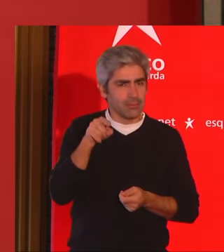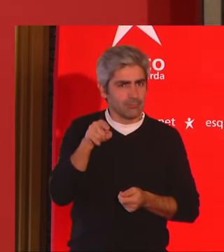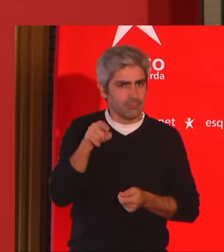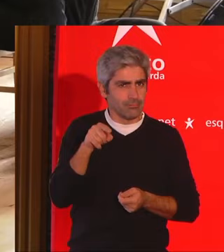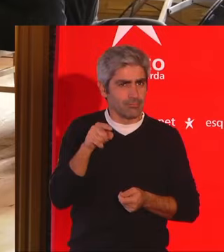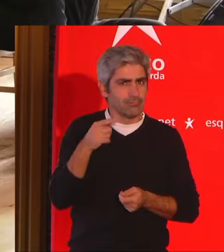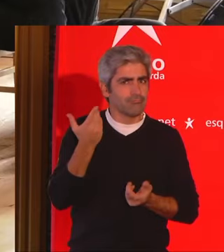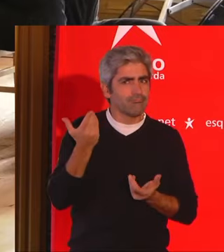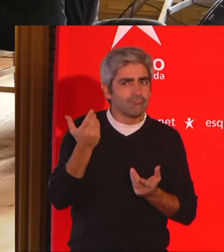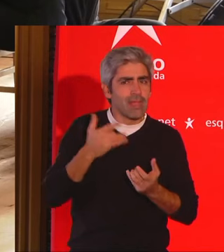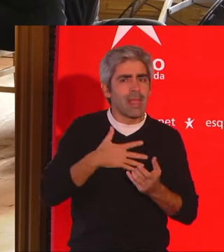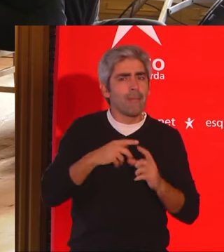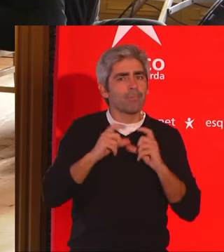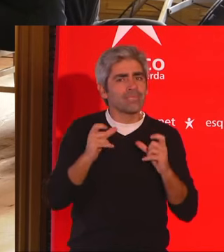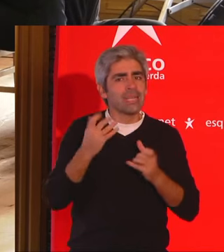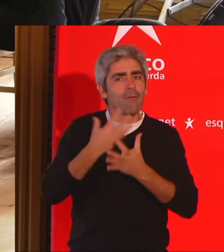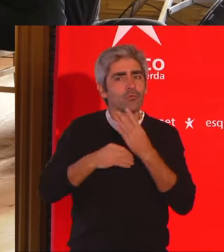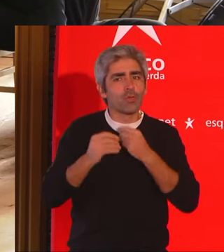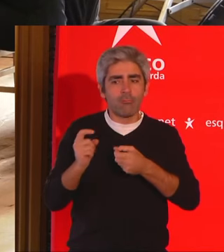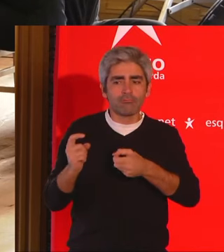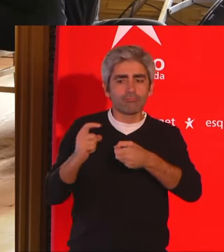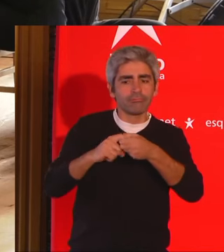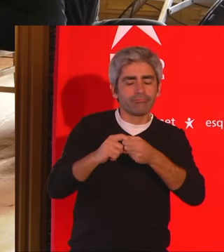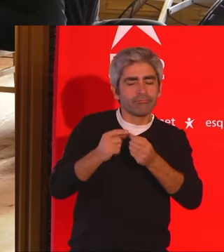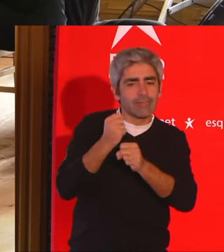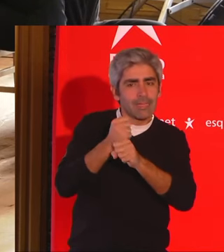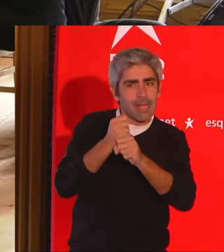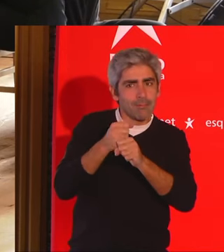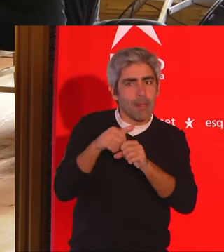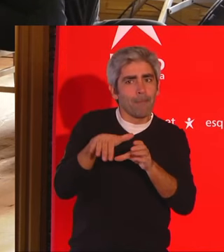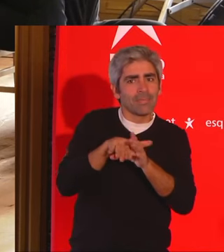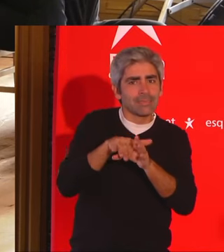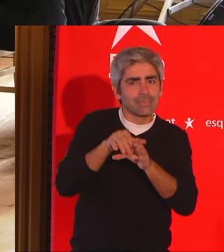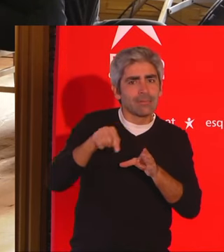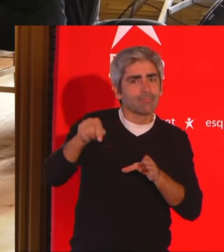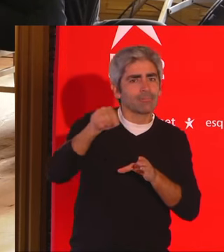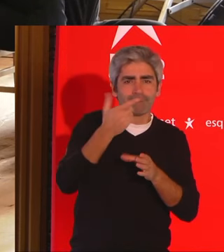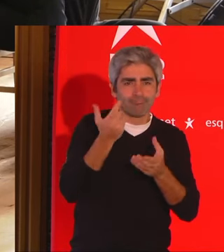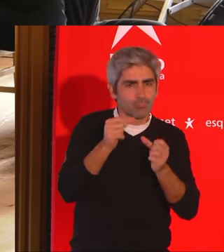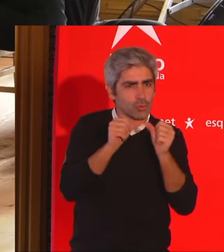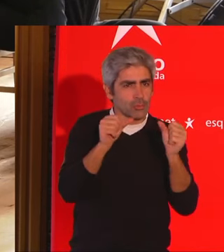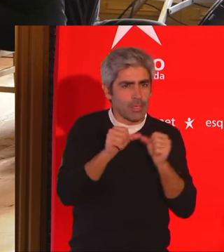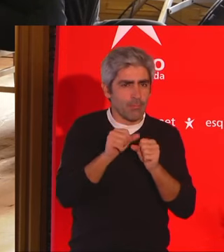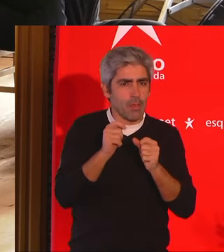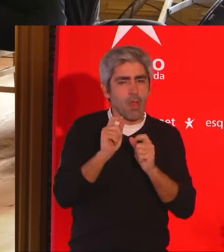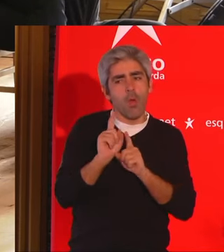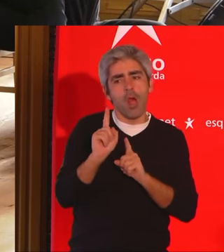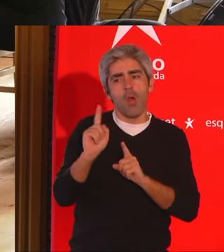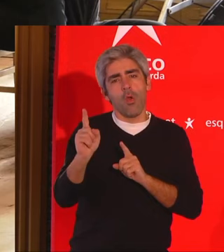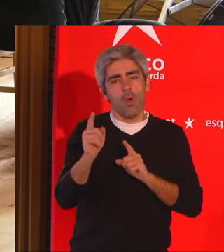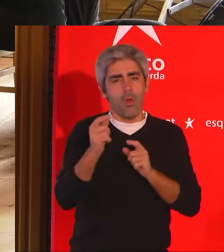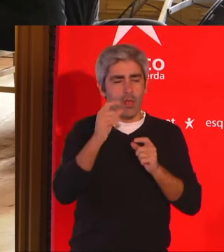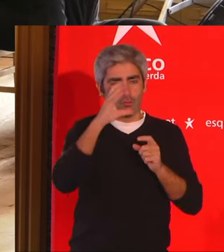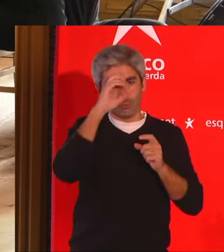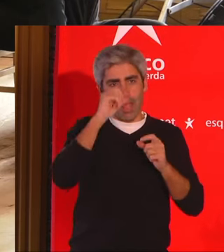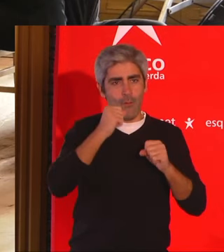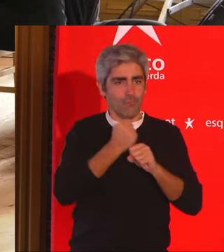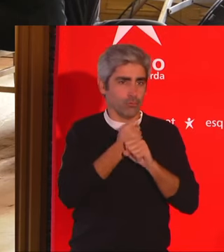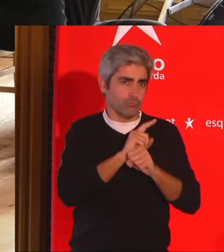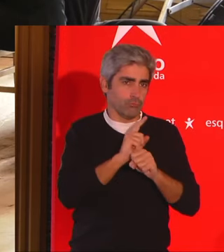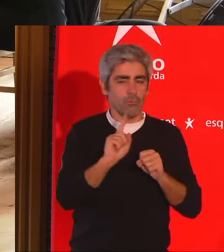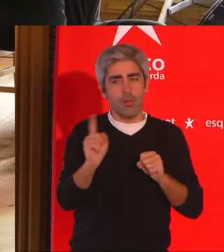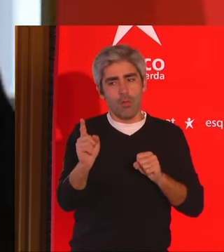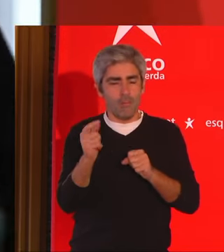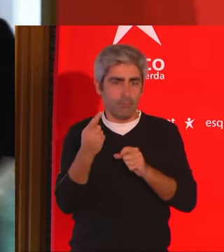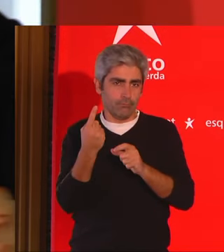Que empresas de advogados, que escritórios de advogados é que intervieram nisto no esquema de outsourcing que hoje é o típico de funcionamento